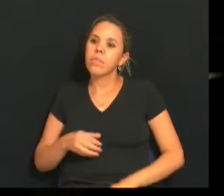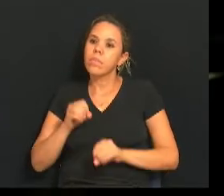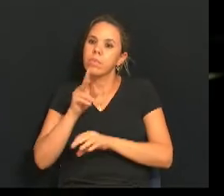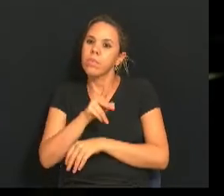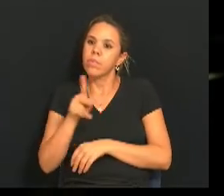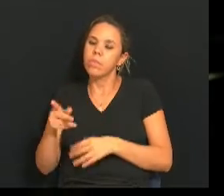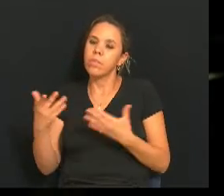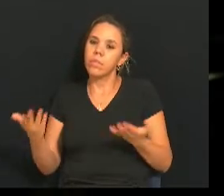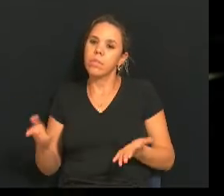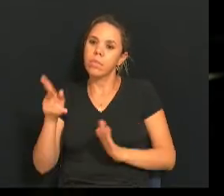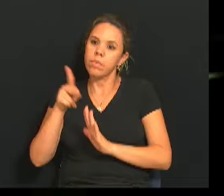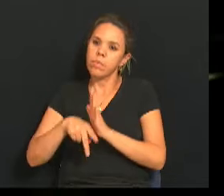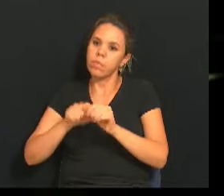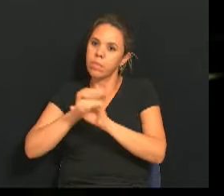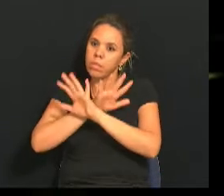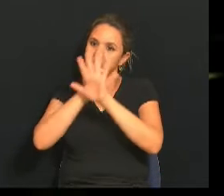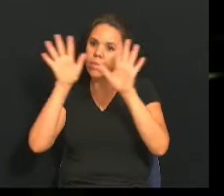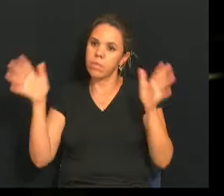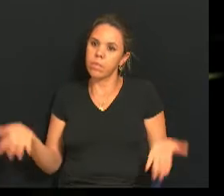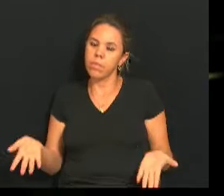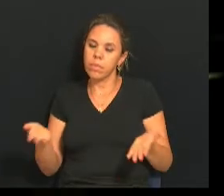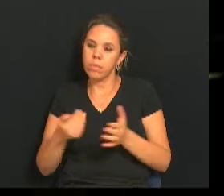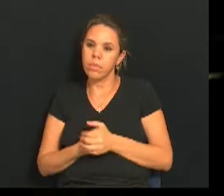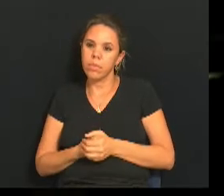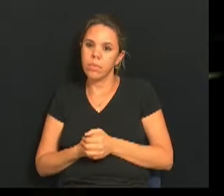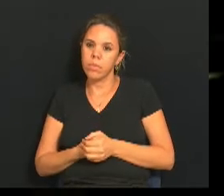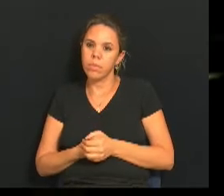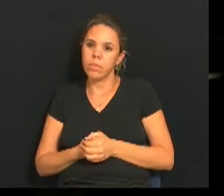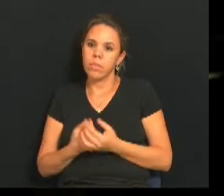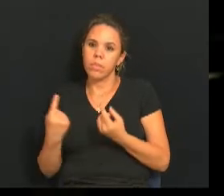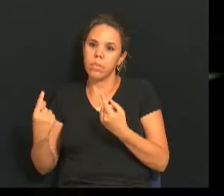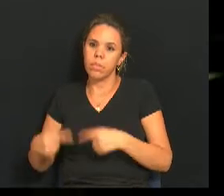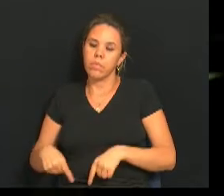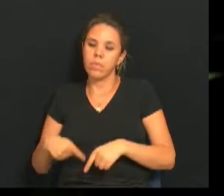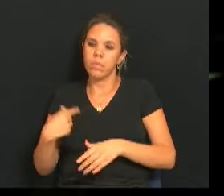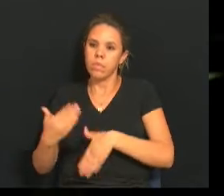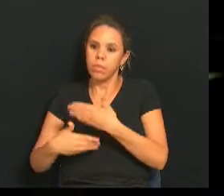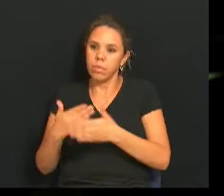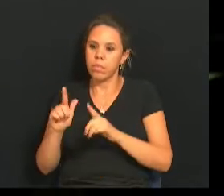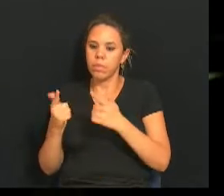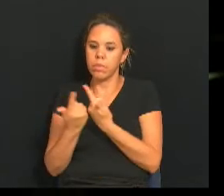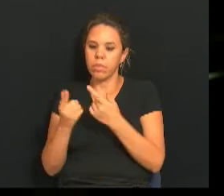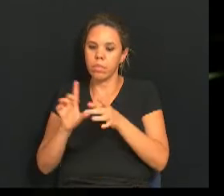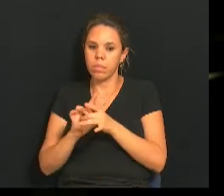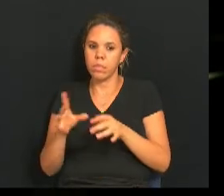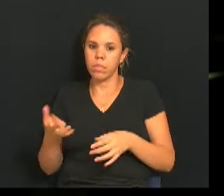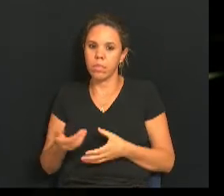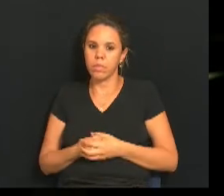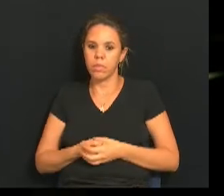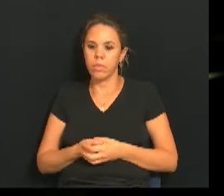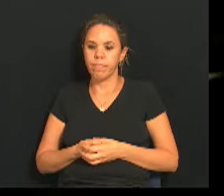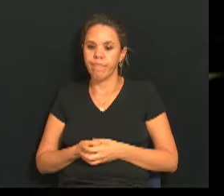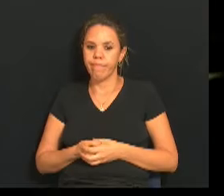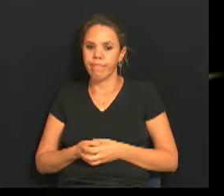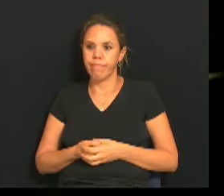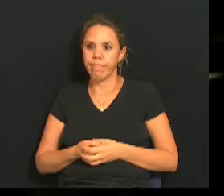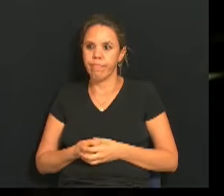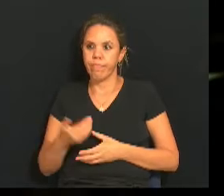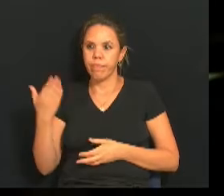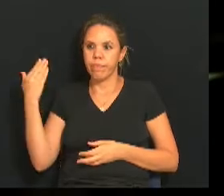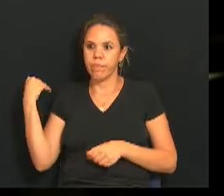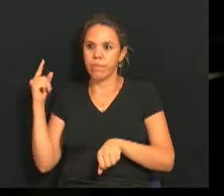E era um projeto claramente que se opunha aos processos de gestão democrática e naquele